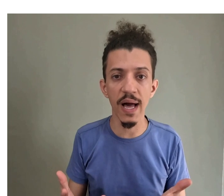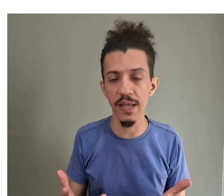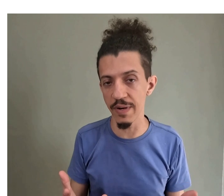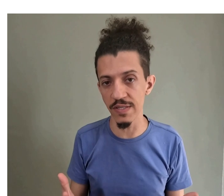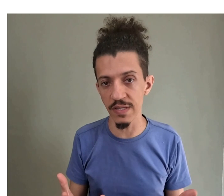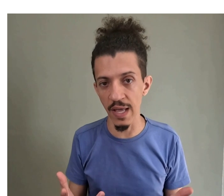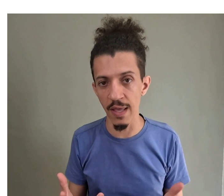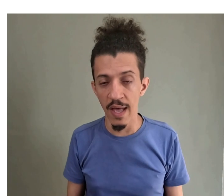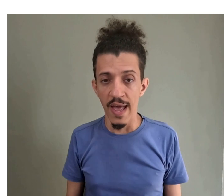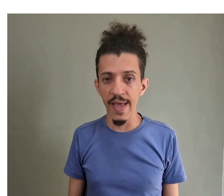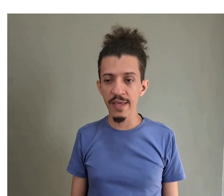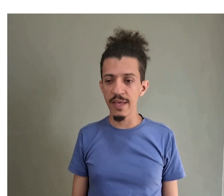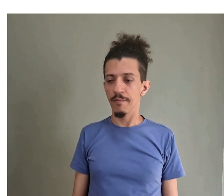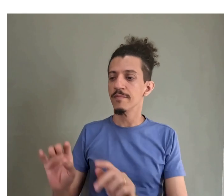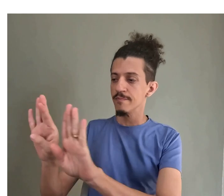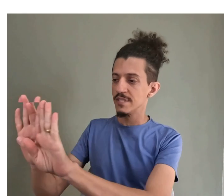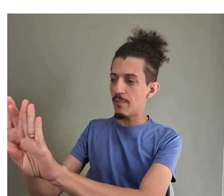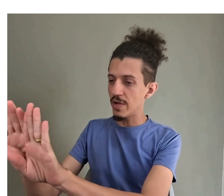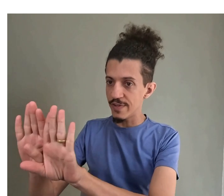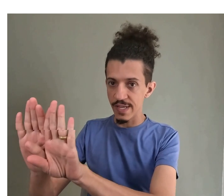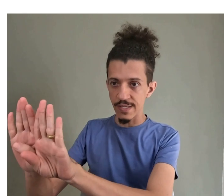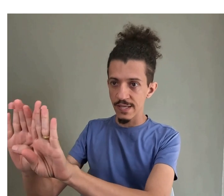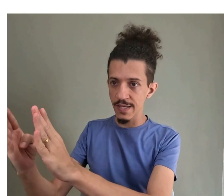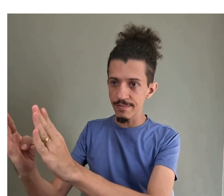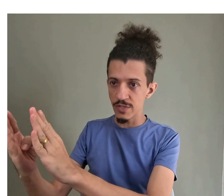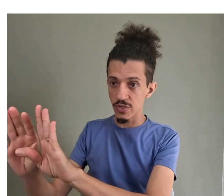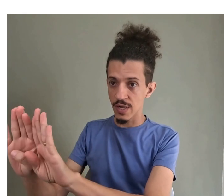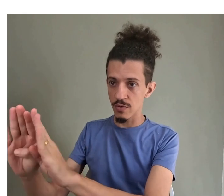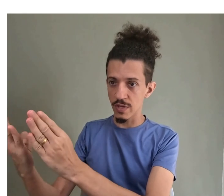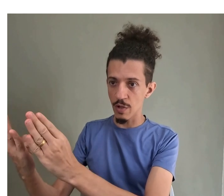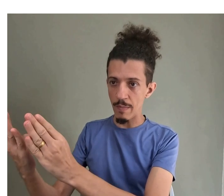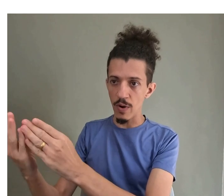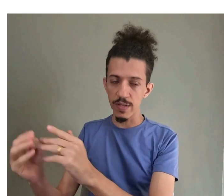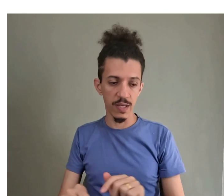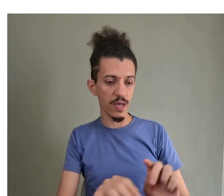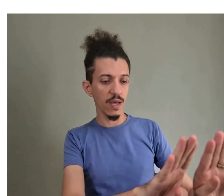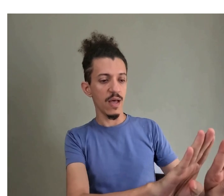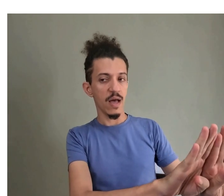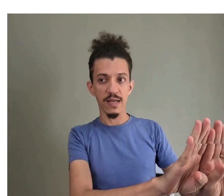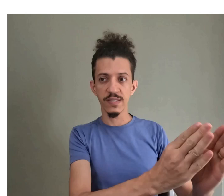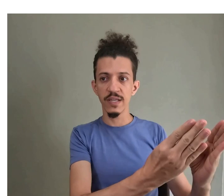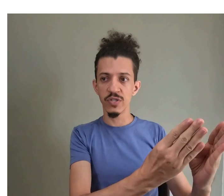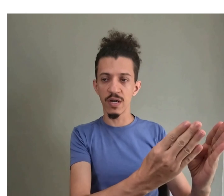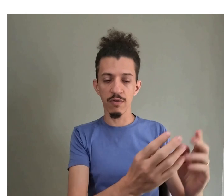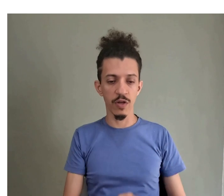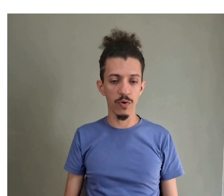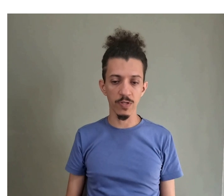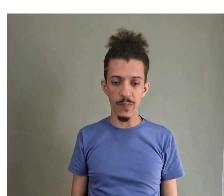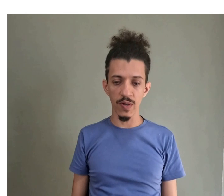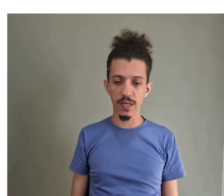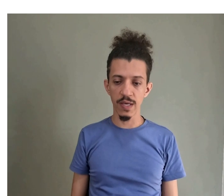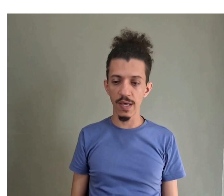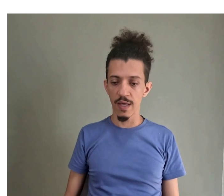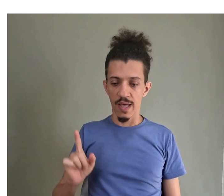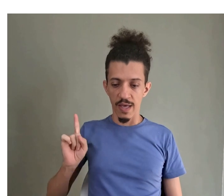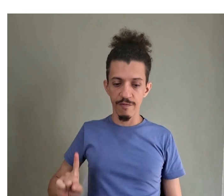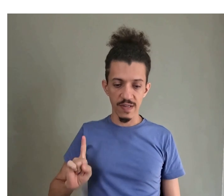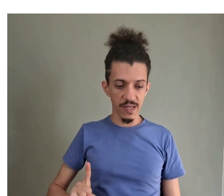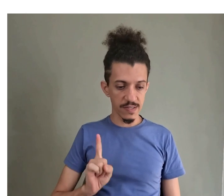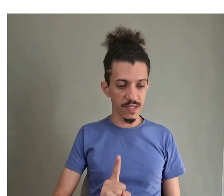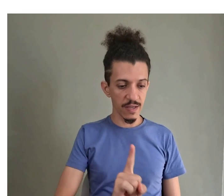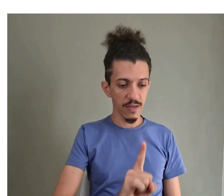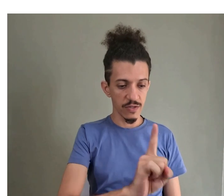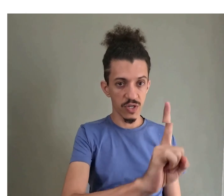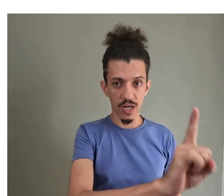visual que a Libras tem, em que você pode fazer assim, indicando que tem uma porta aqui, assim indicando que tem uma outra porta aqui, e